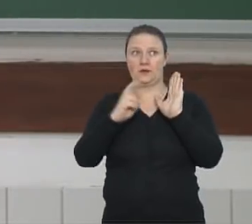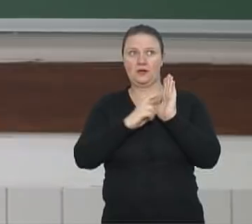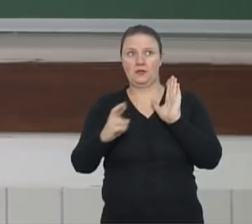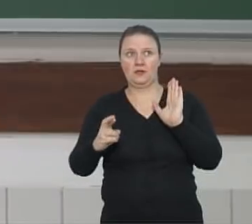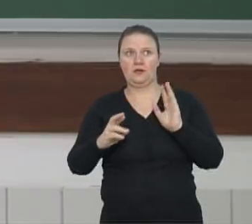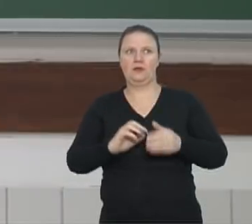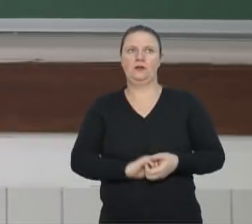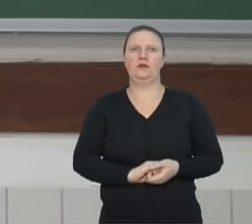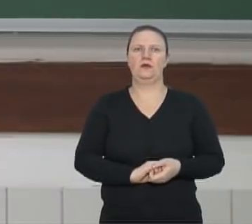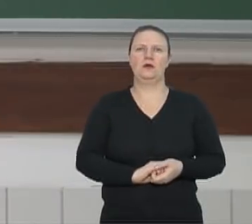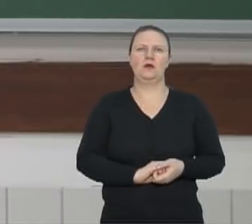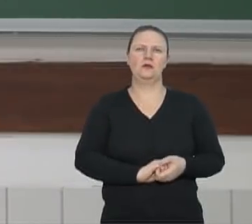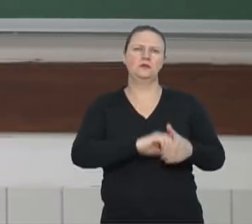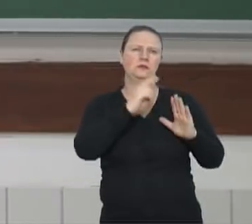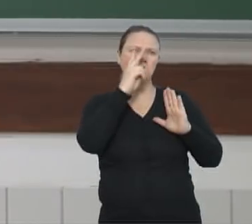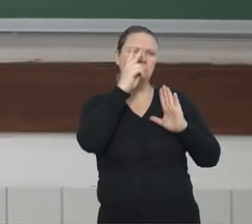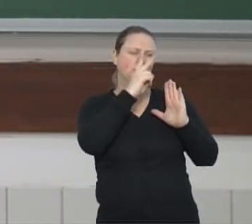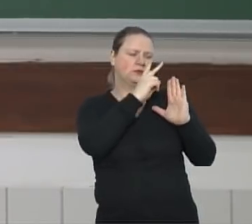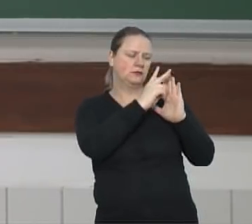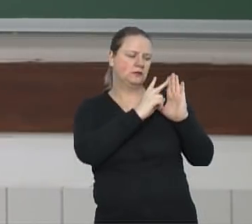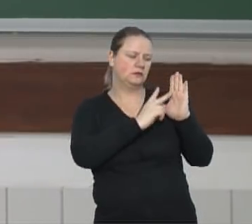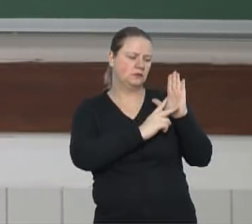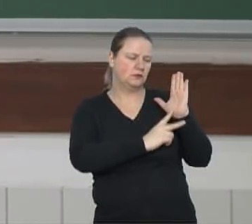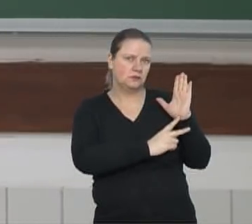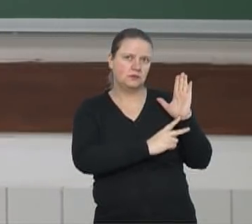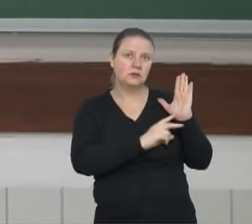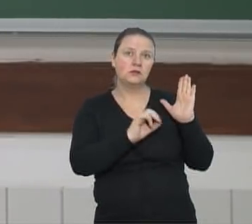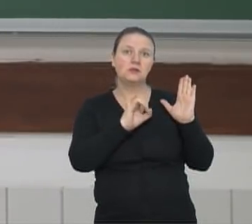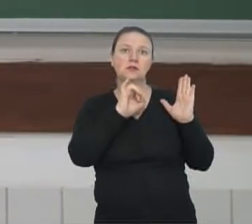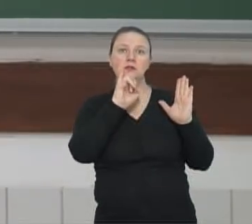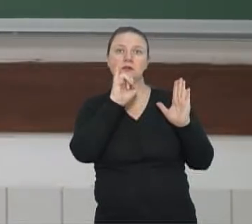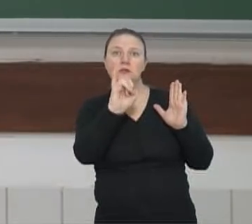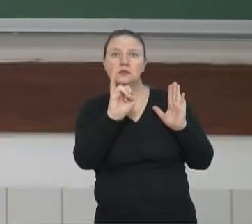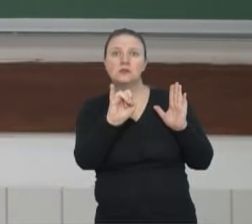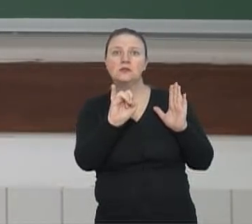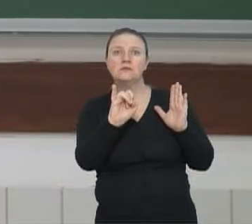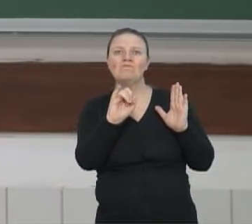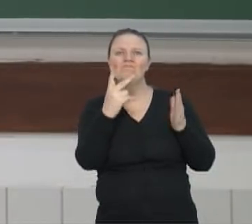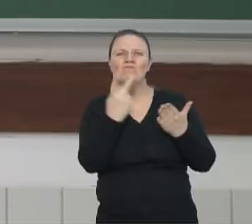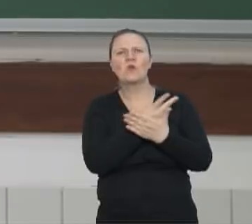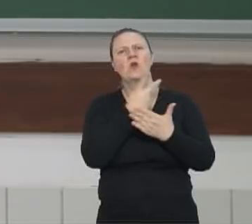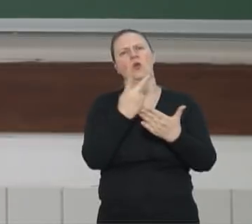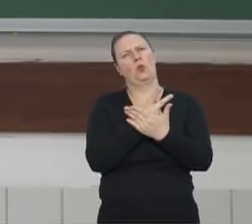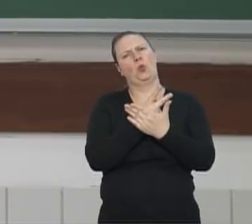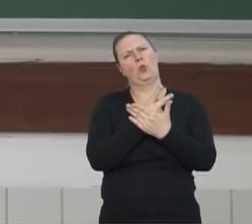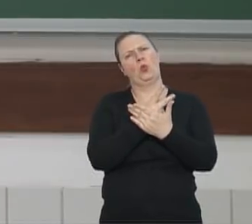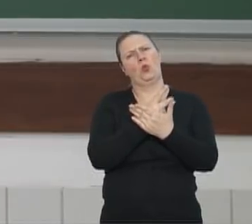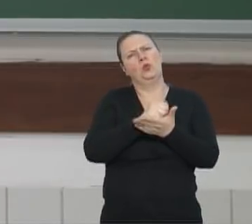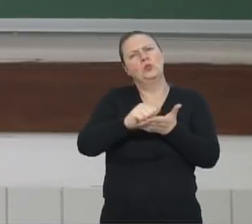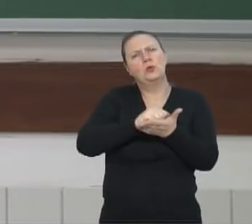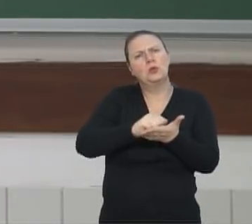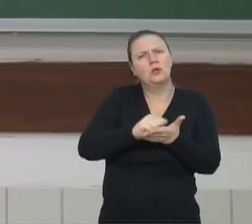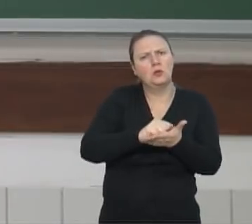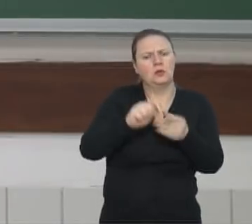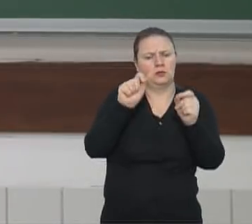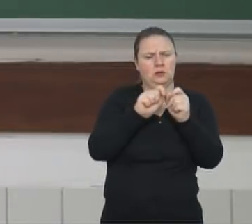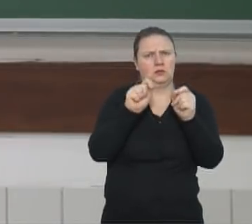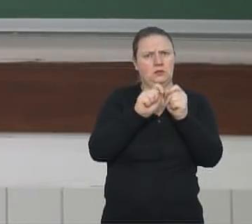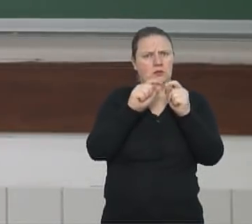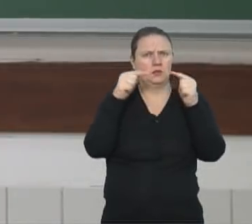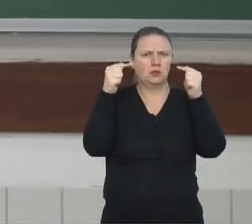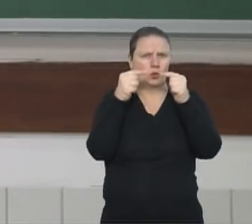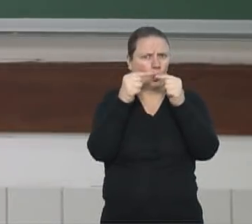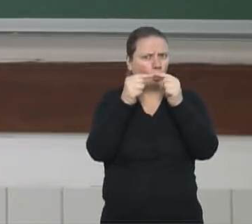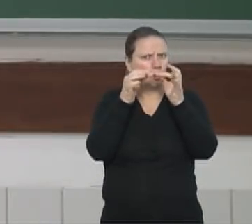vejam direitinho. Se colocar uma outra coisa, mudem, né? Porque daí não vai adaptar ali ao